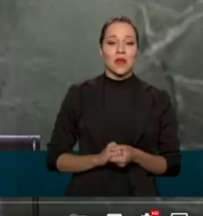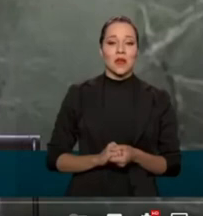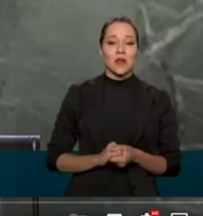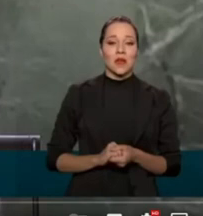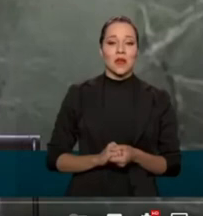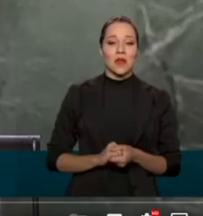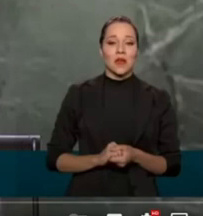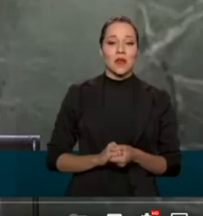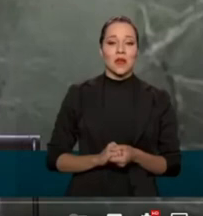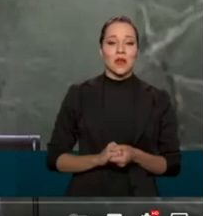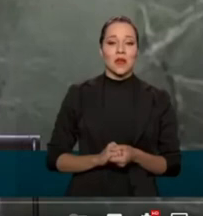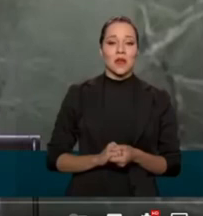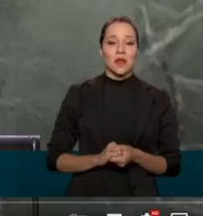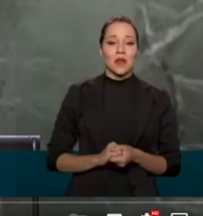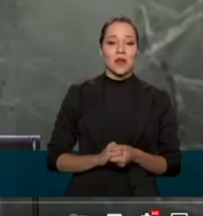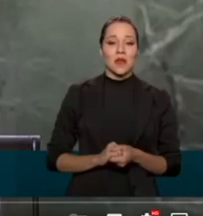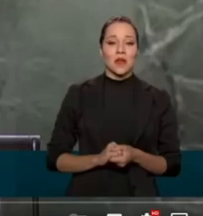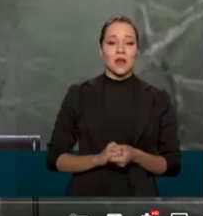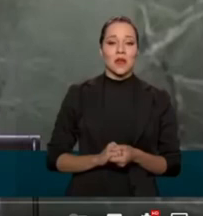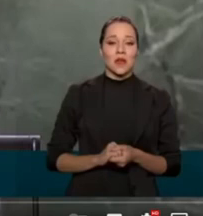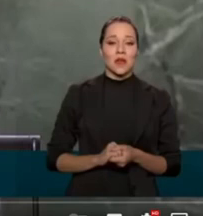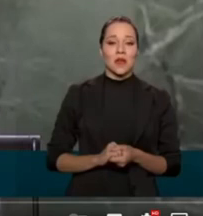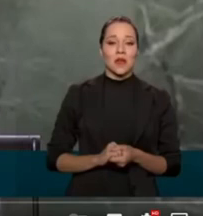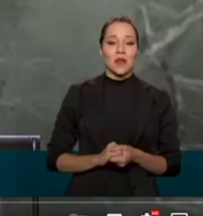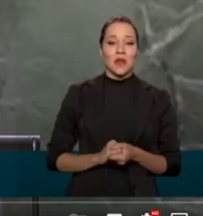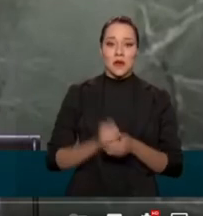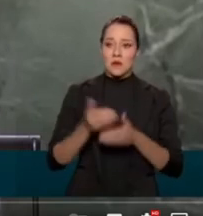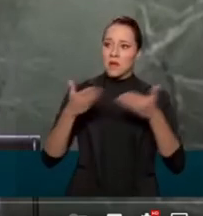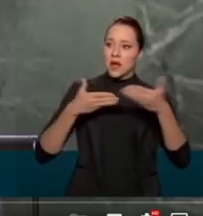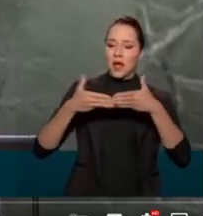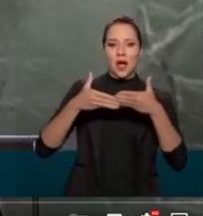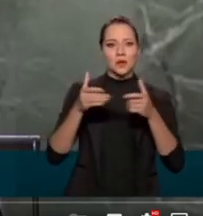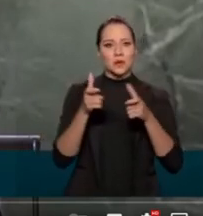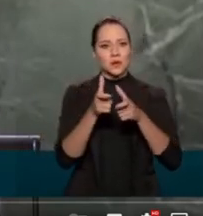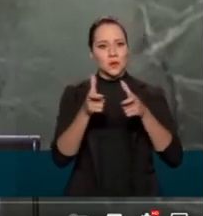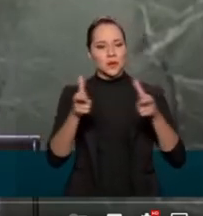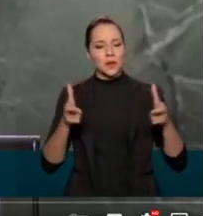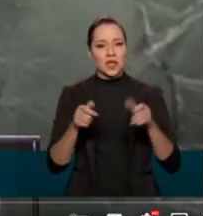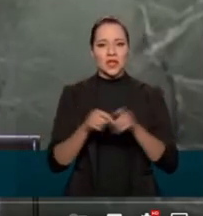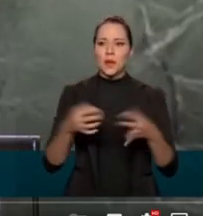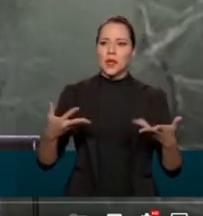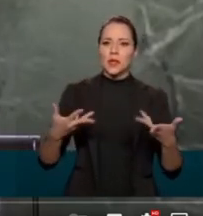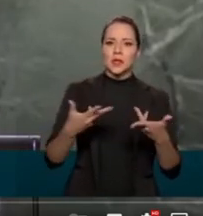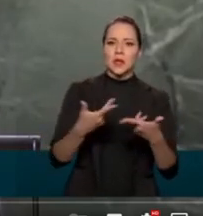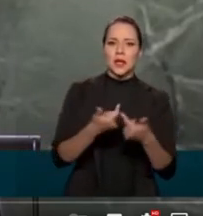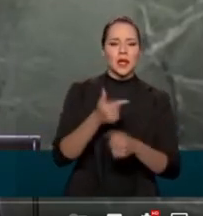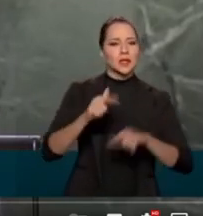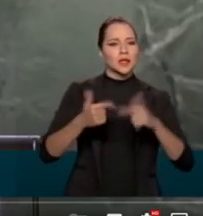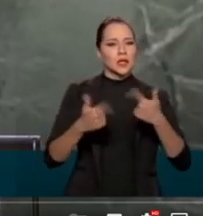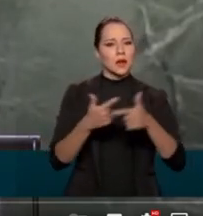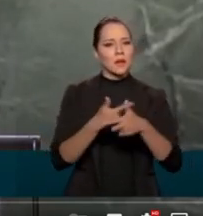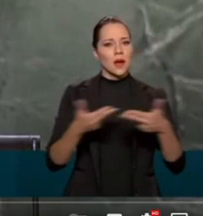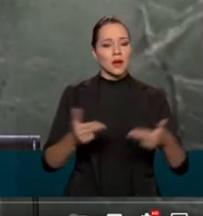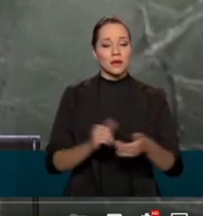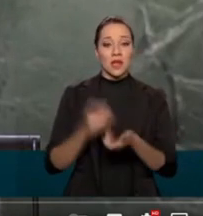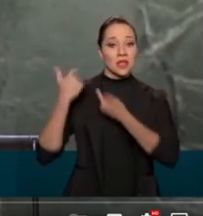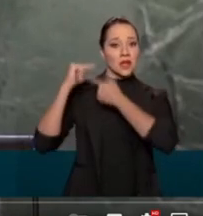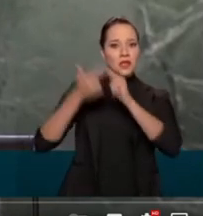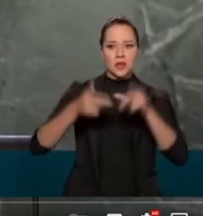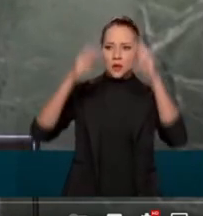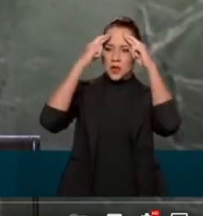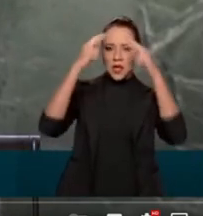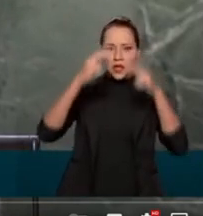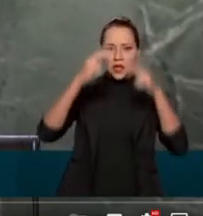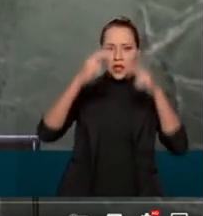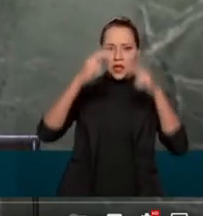de compra da população brasileira também seja profundamente afetado excelentes serviços tradição de